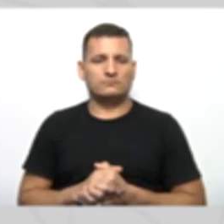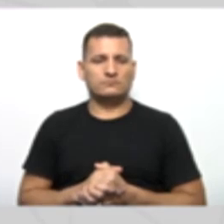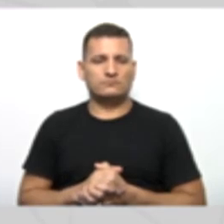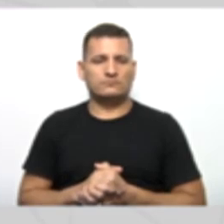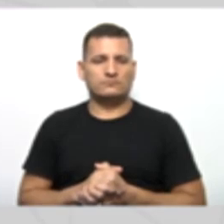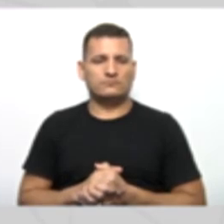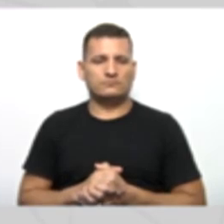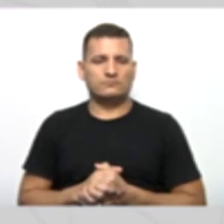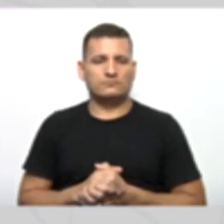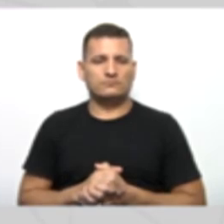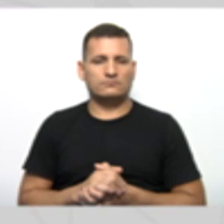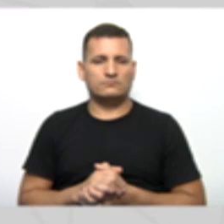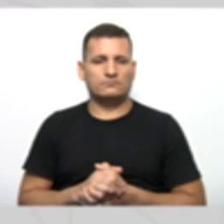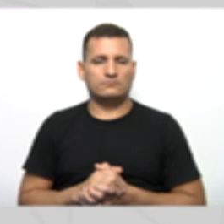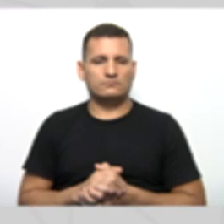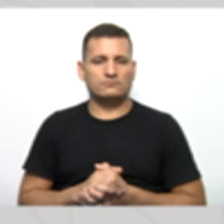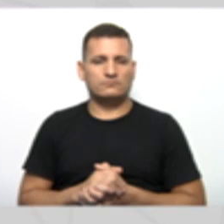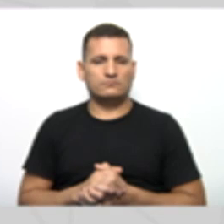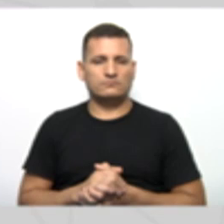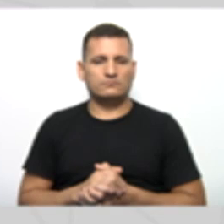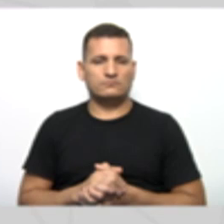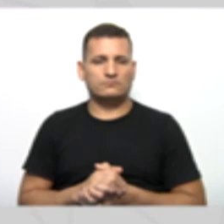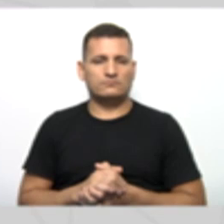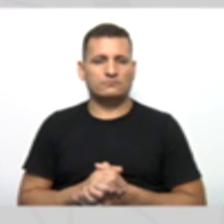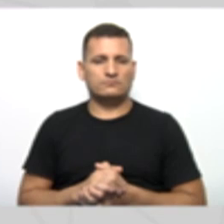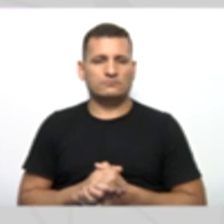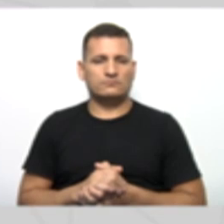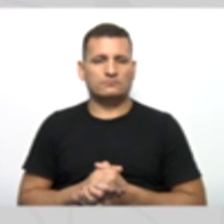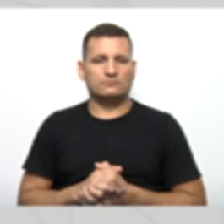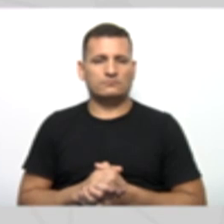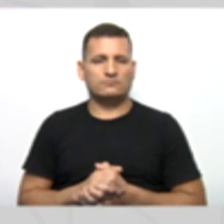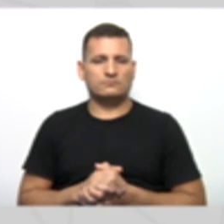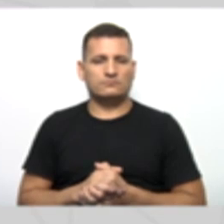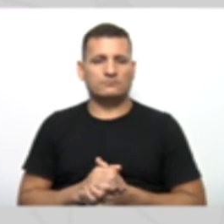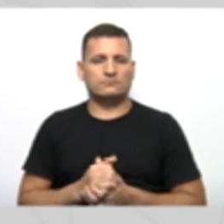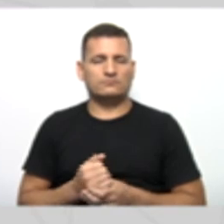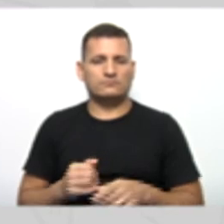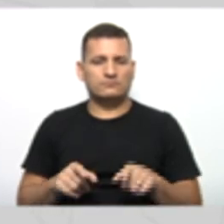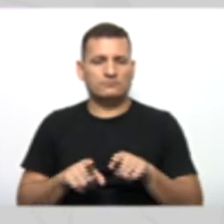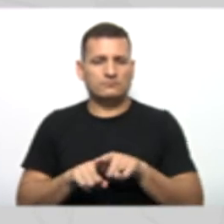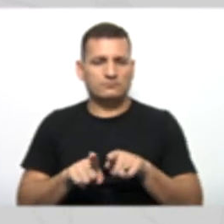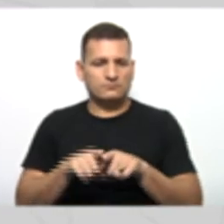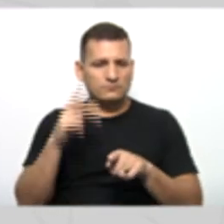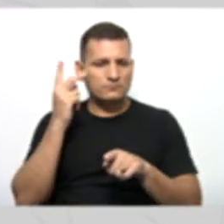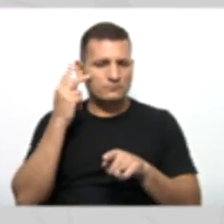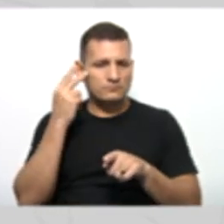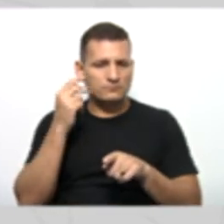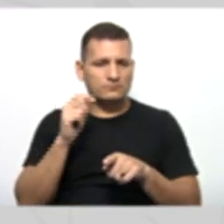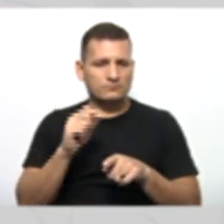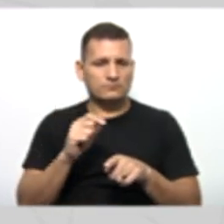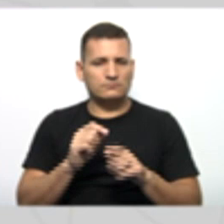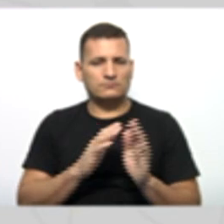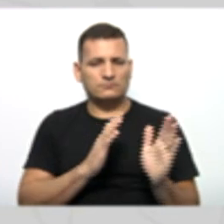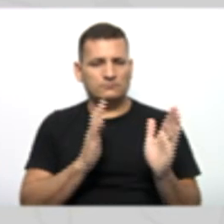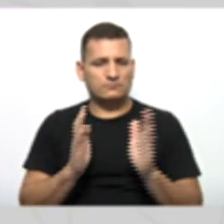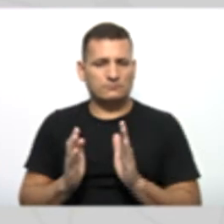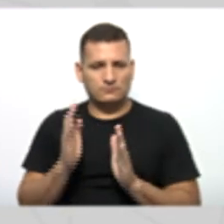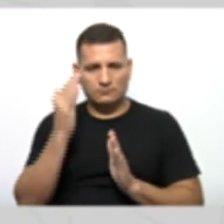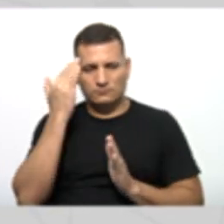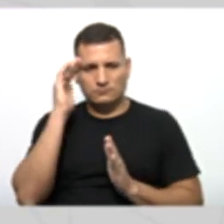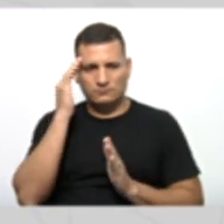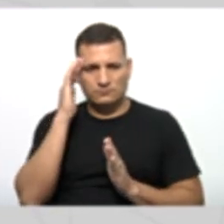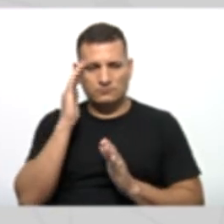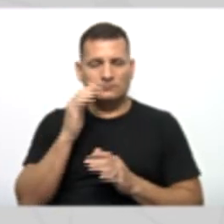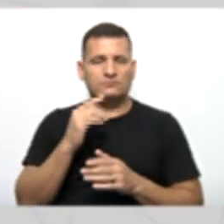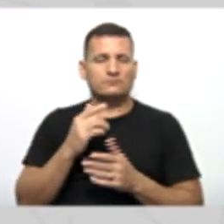mesma visão do problema. Também é comum que seja definido como a etapa de compreensão do